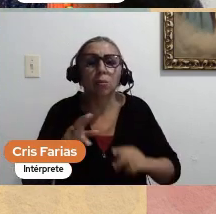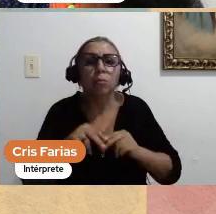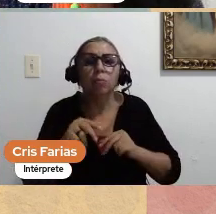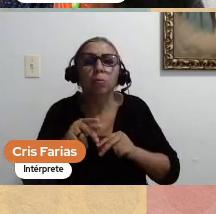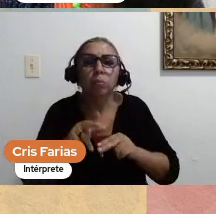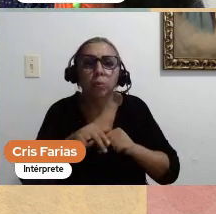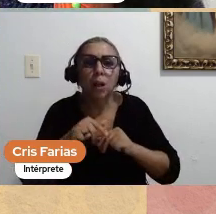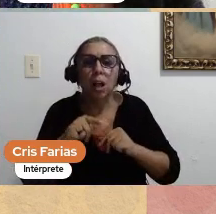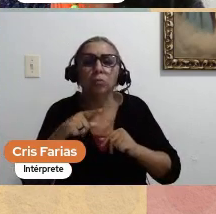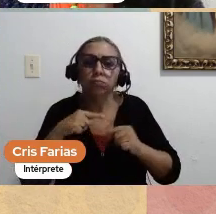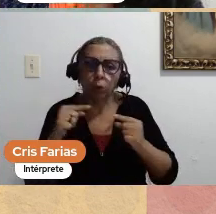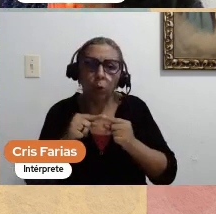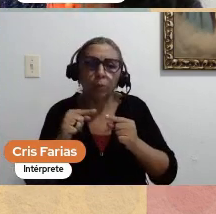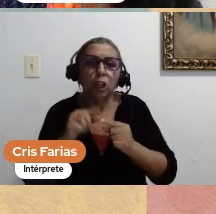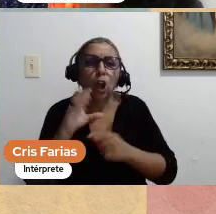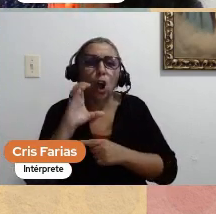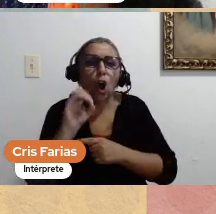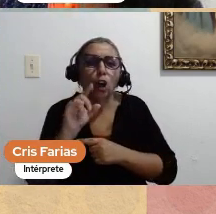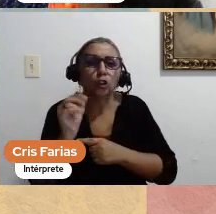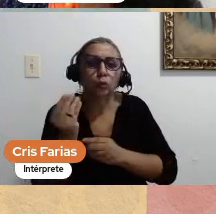para codificação